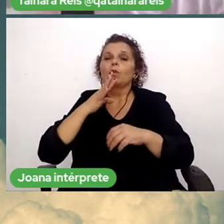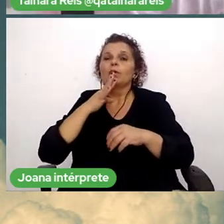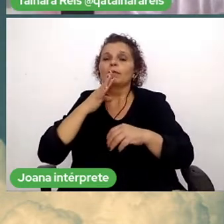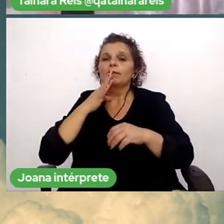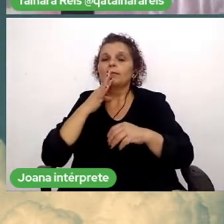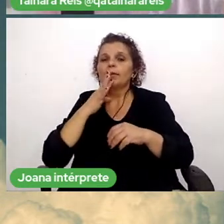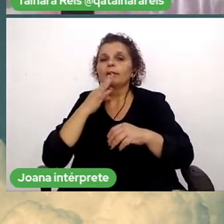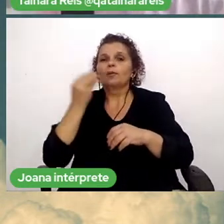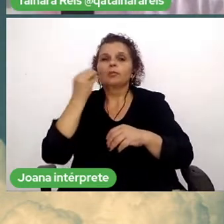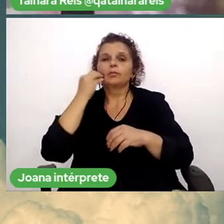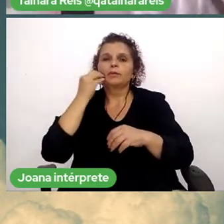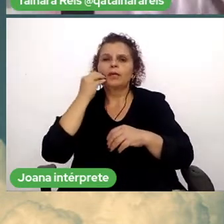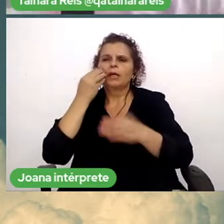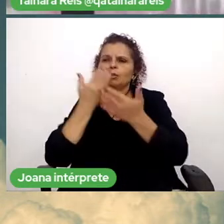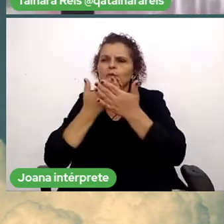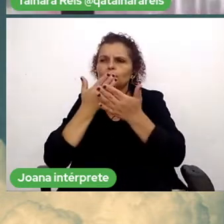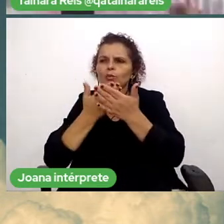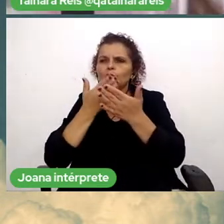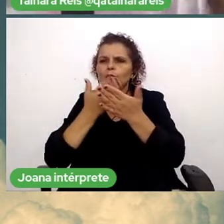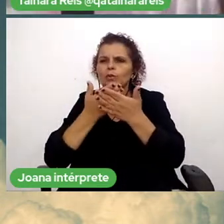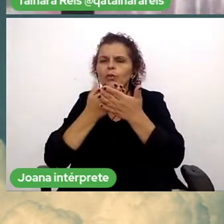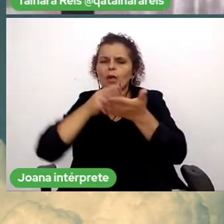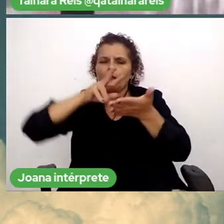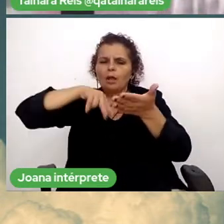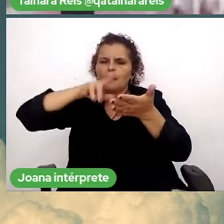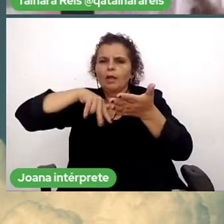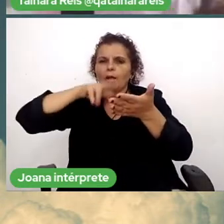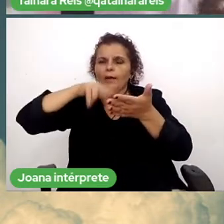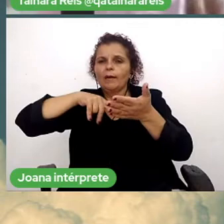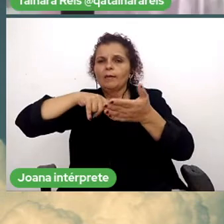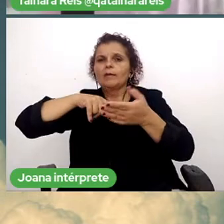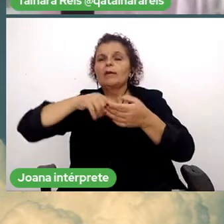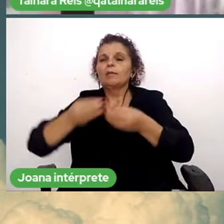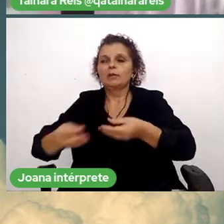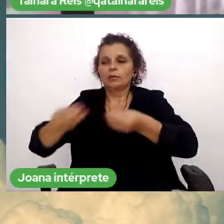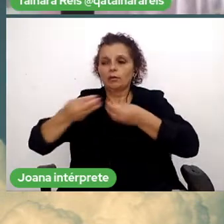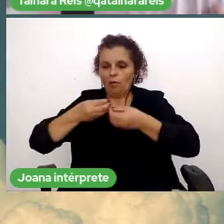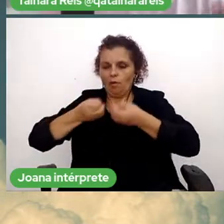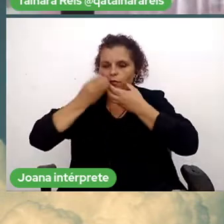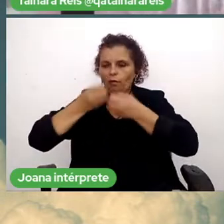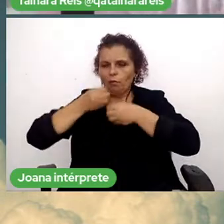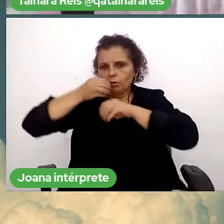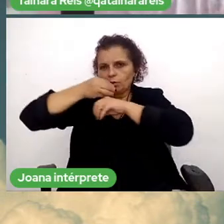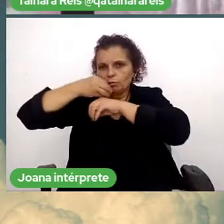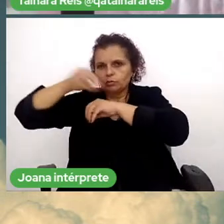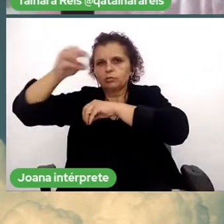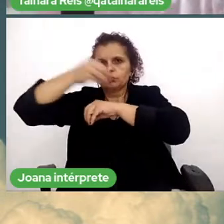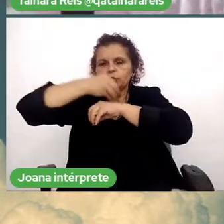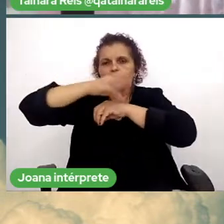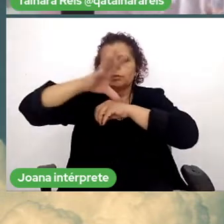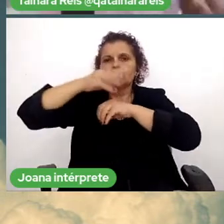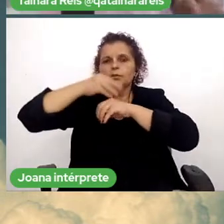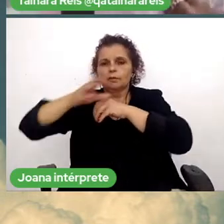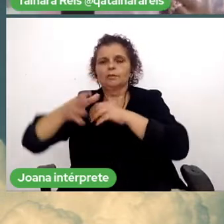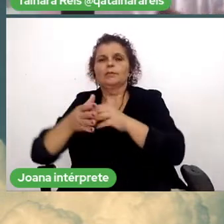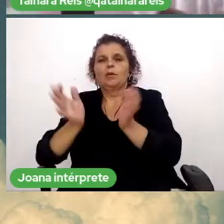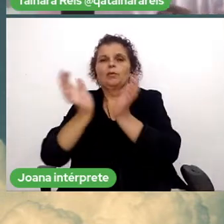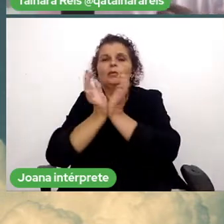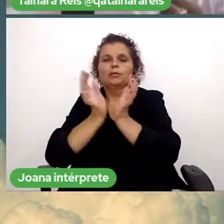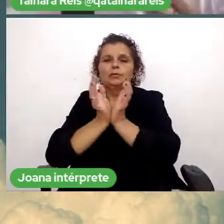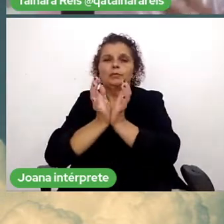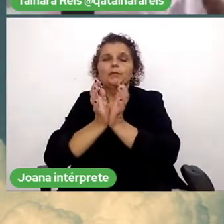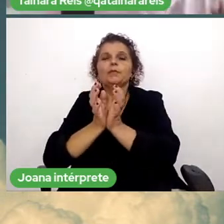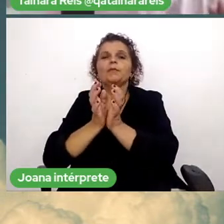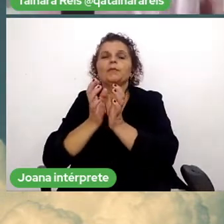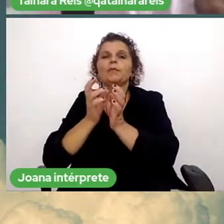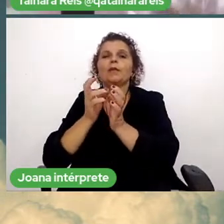está ali sempre estudando, fazendo suas leituras para trazer essa mentalidade da cultura de qualidade para o time. E quando a